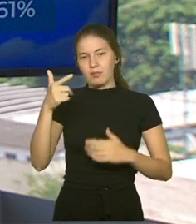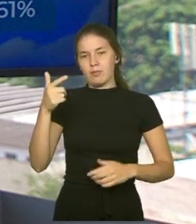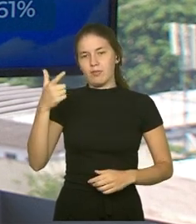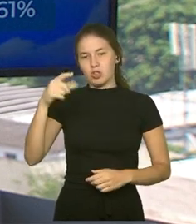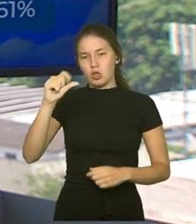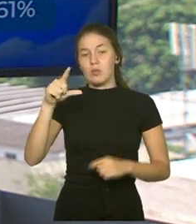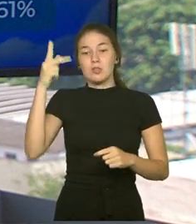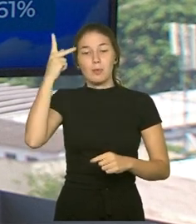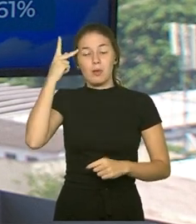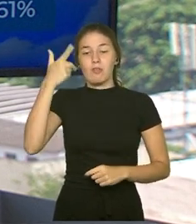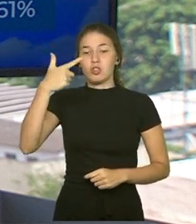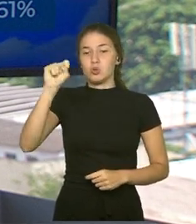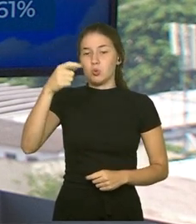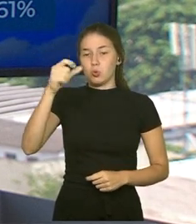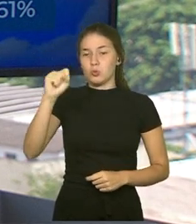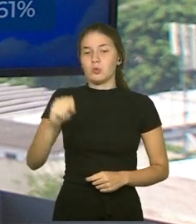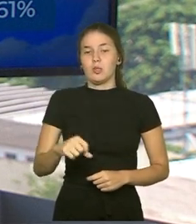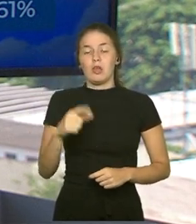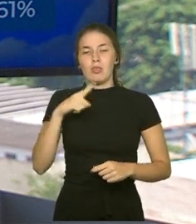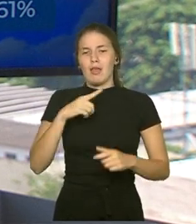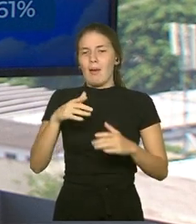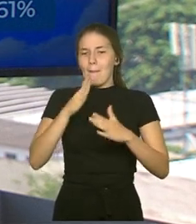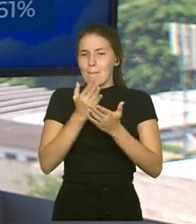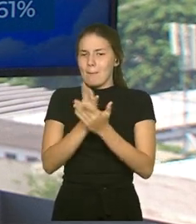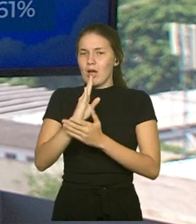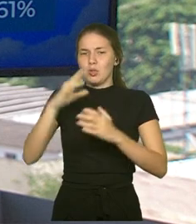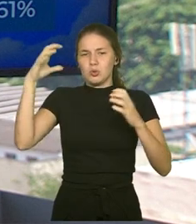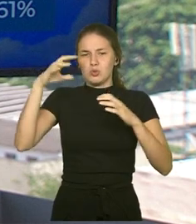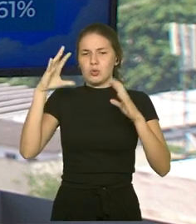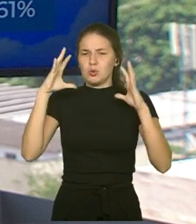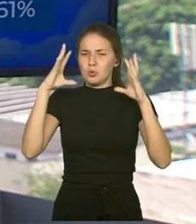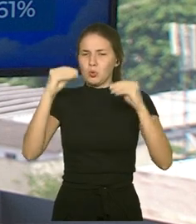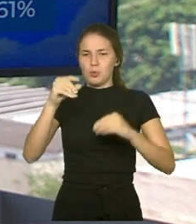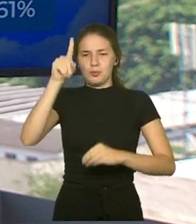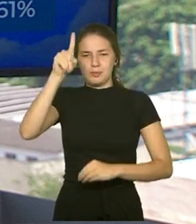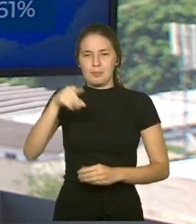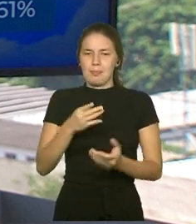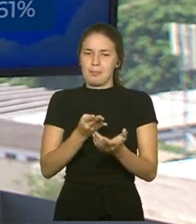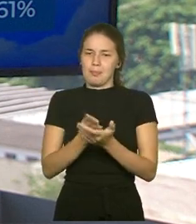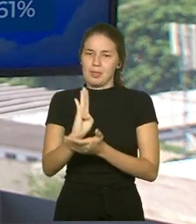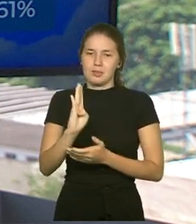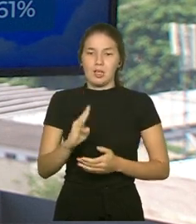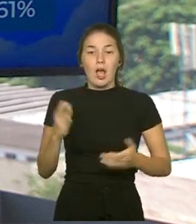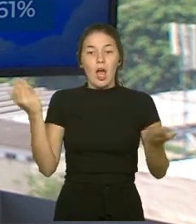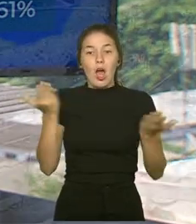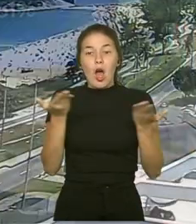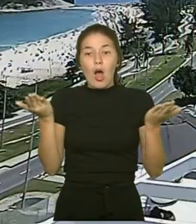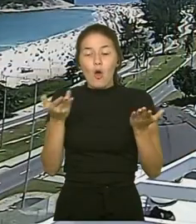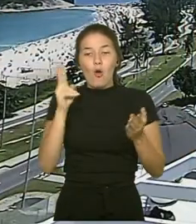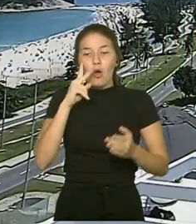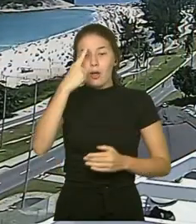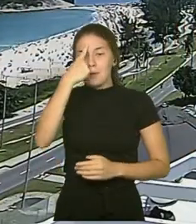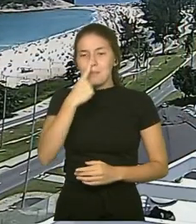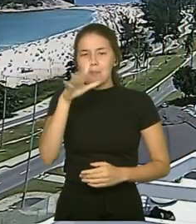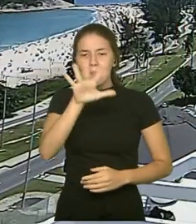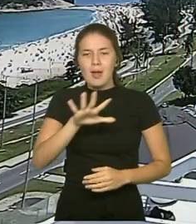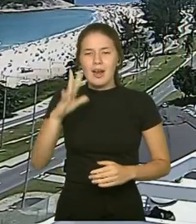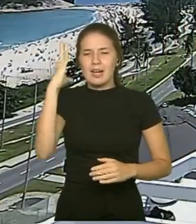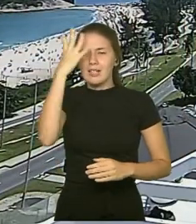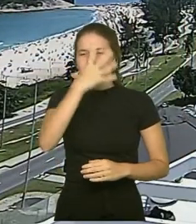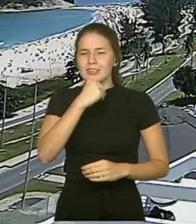28 possibilidade de chuva em todas essas cidades agora imagens ao vivo aqui do Rio de